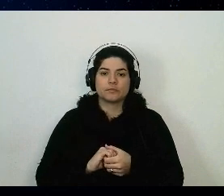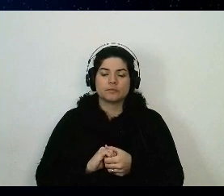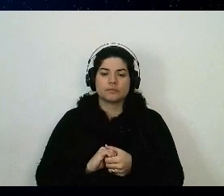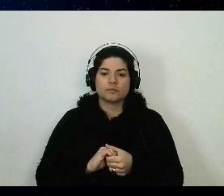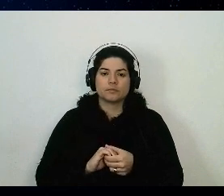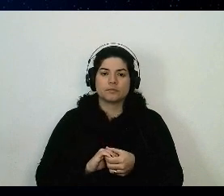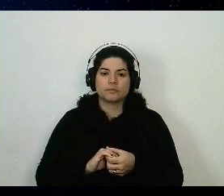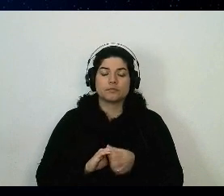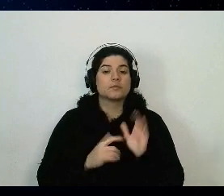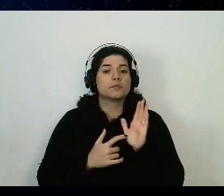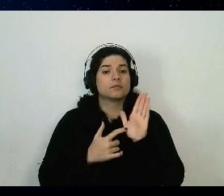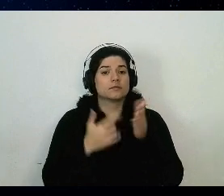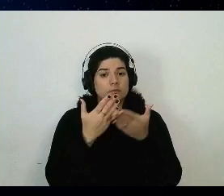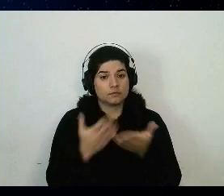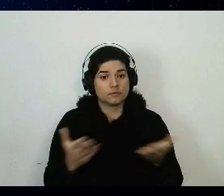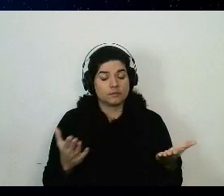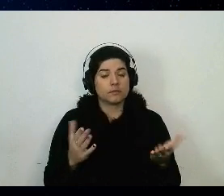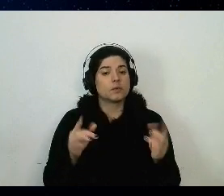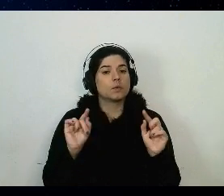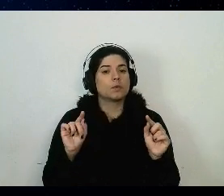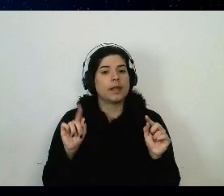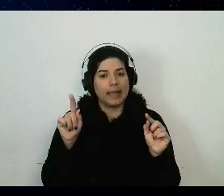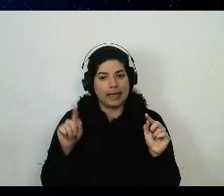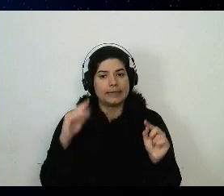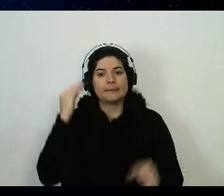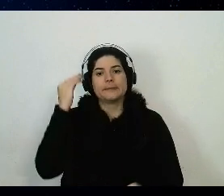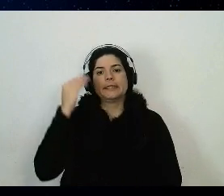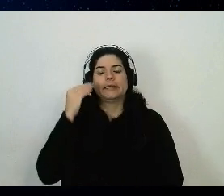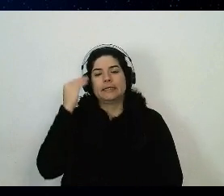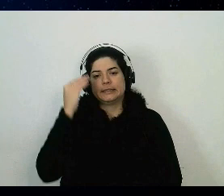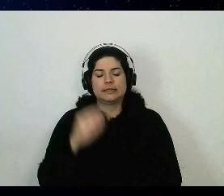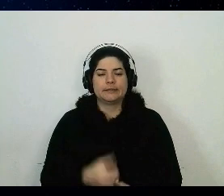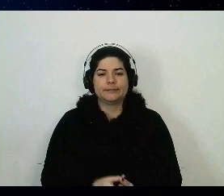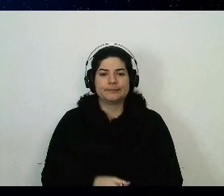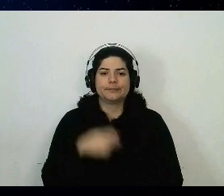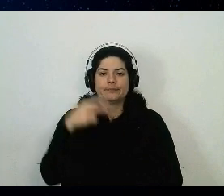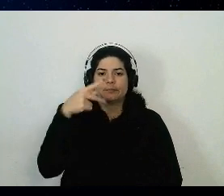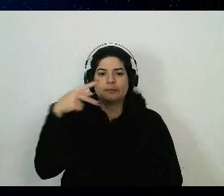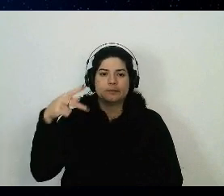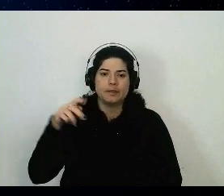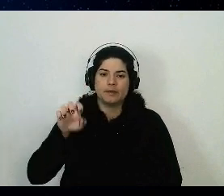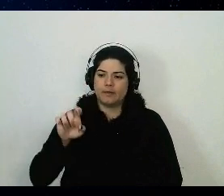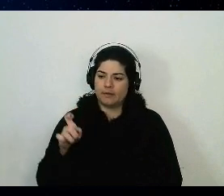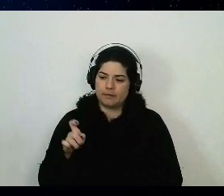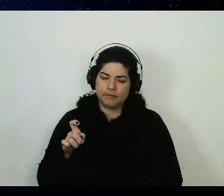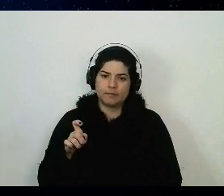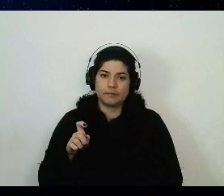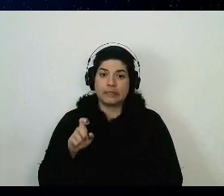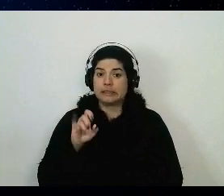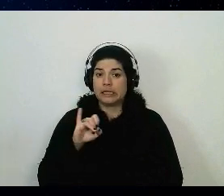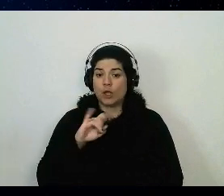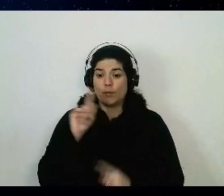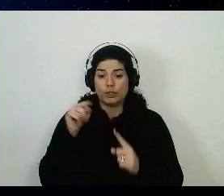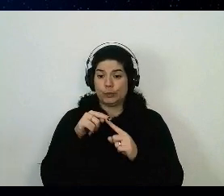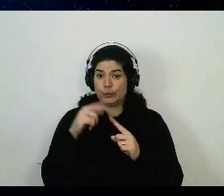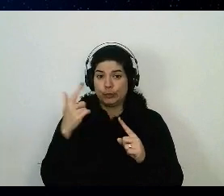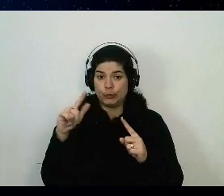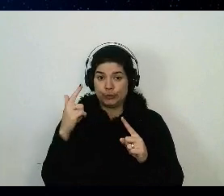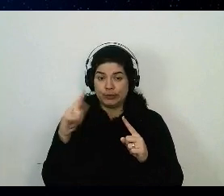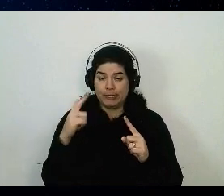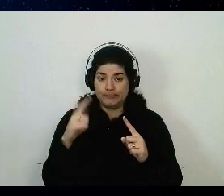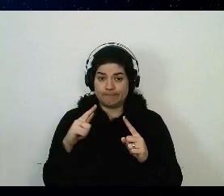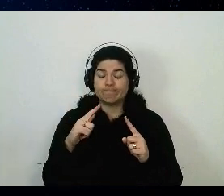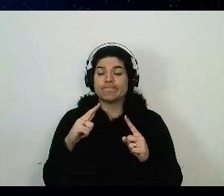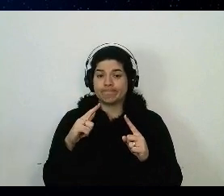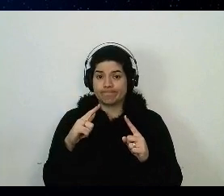para vocês justamente sobre essa experiência. O PPX, como que se eu não tenho um propósito pessoal, se eu não tenho um